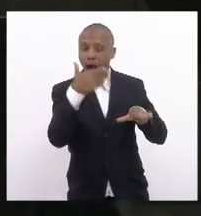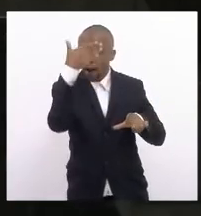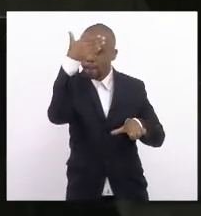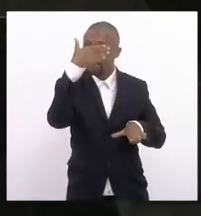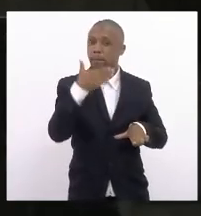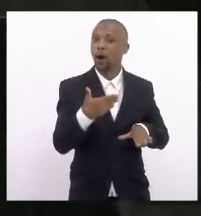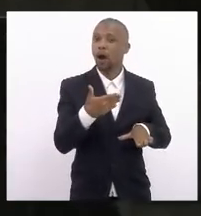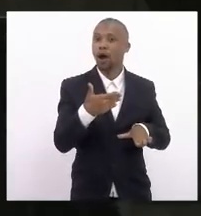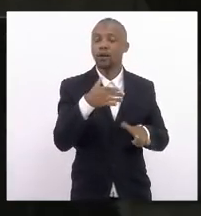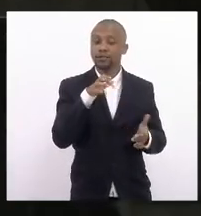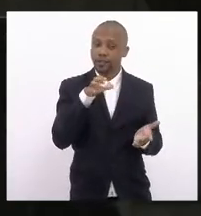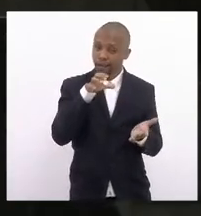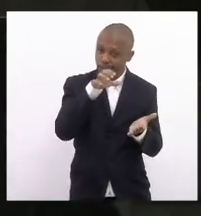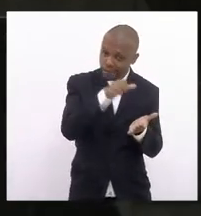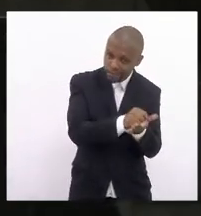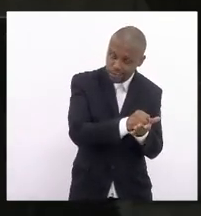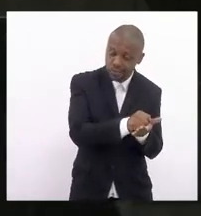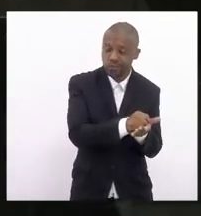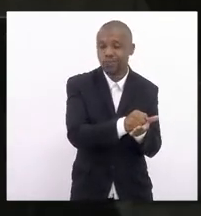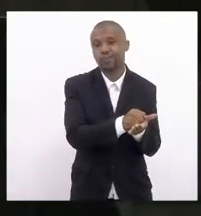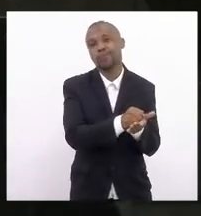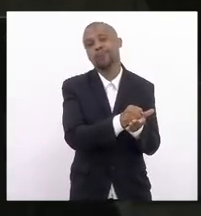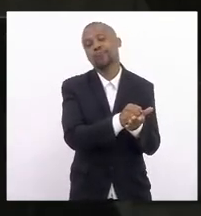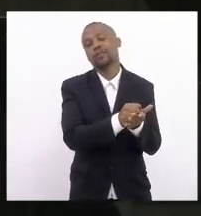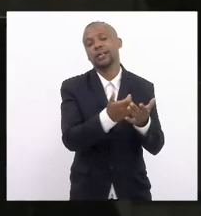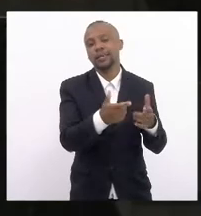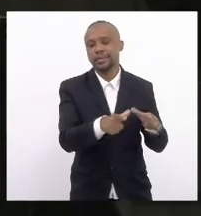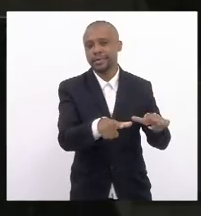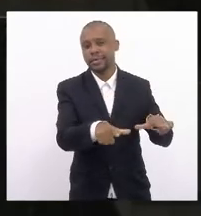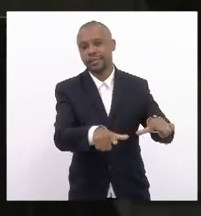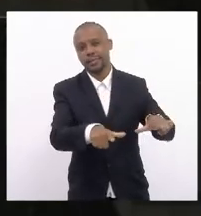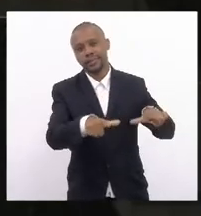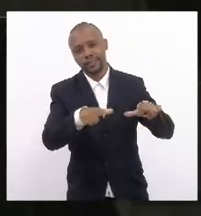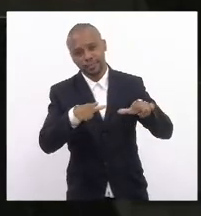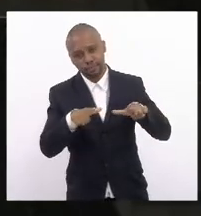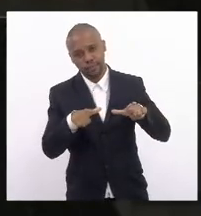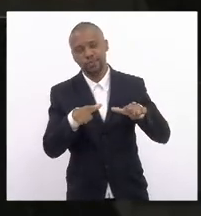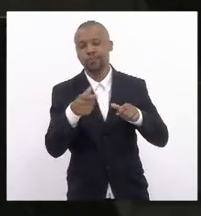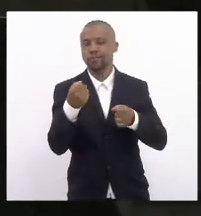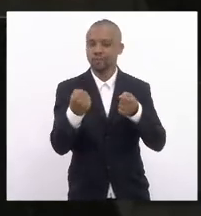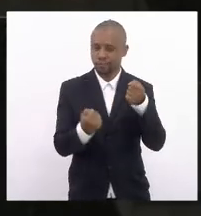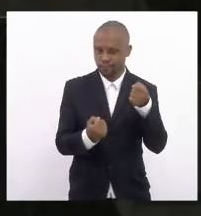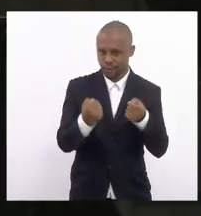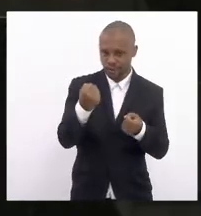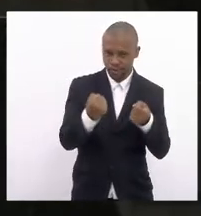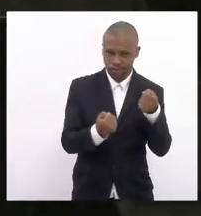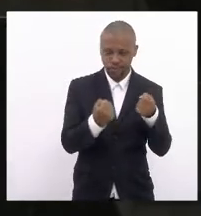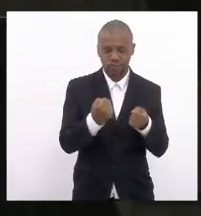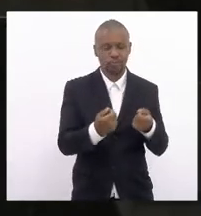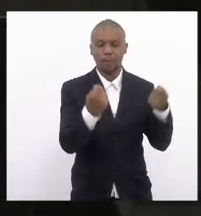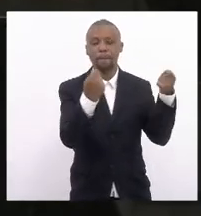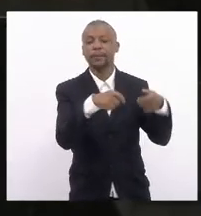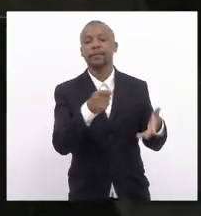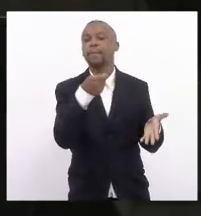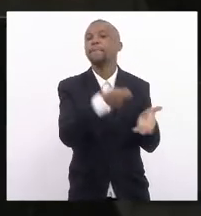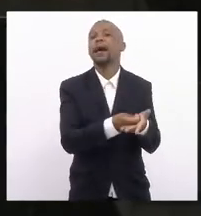Registro e Licenciamento do Veículo.